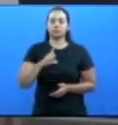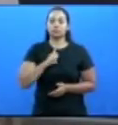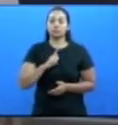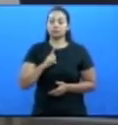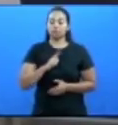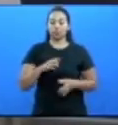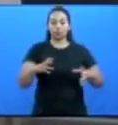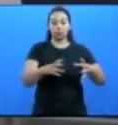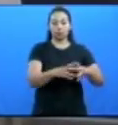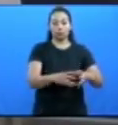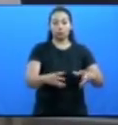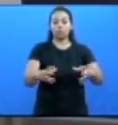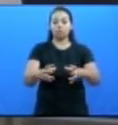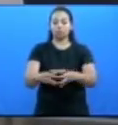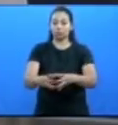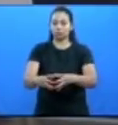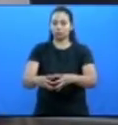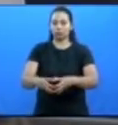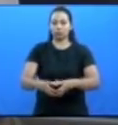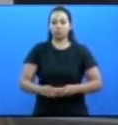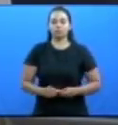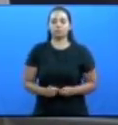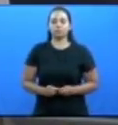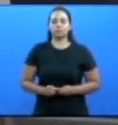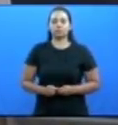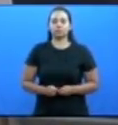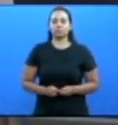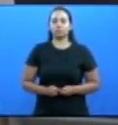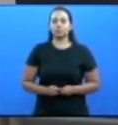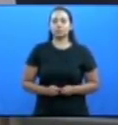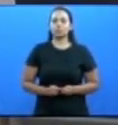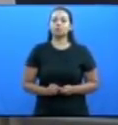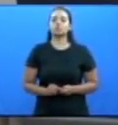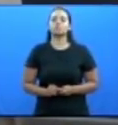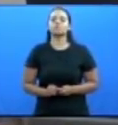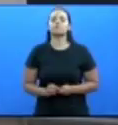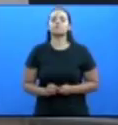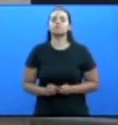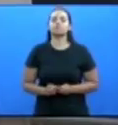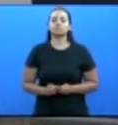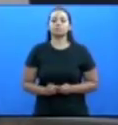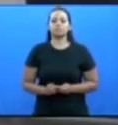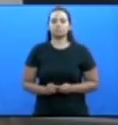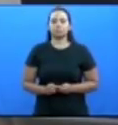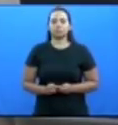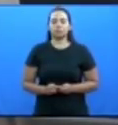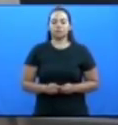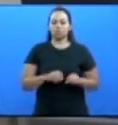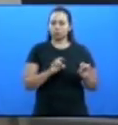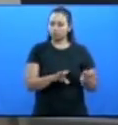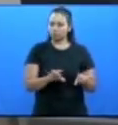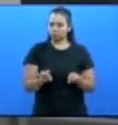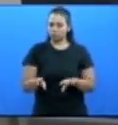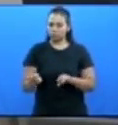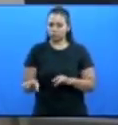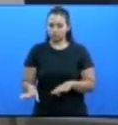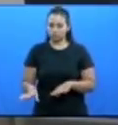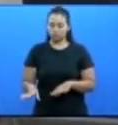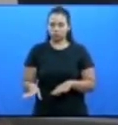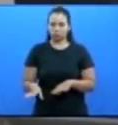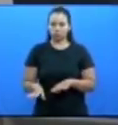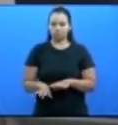suas equipes técnicas, e essas equipes técnicas que lidam no dia a dia, no